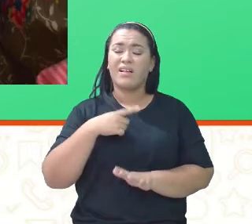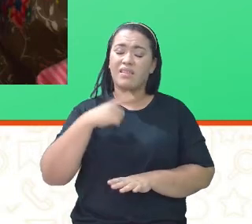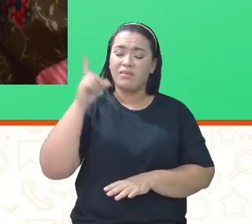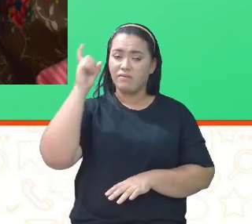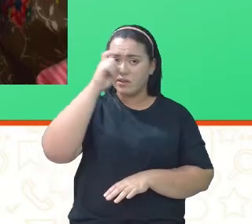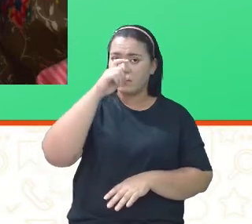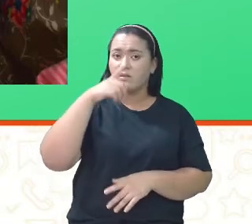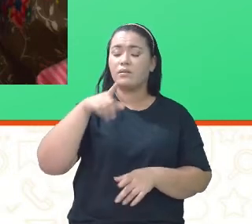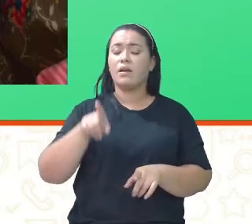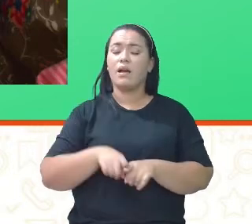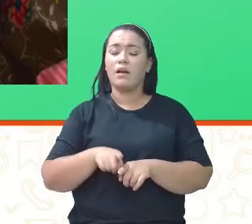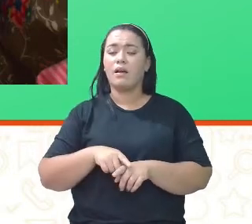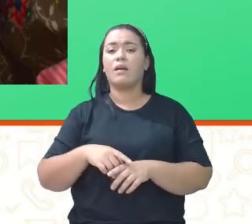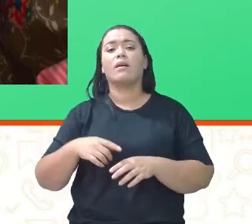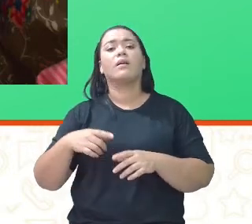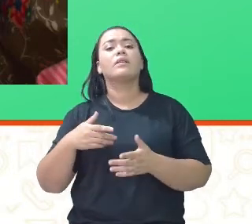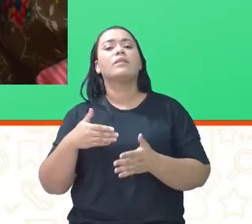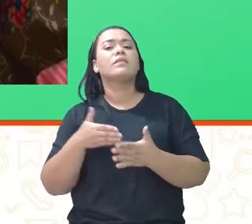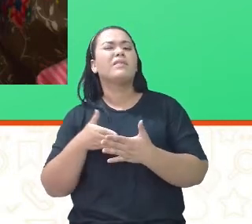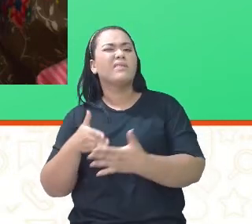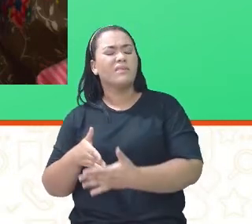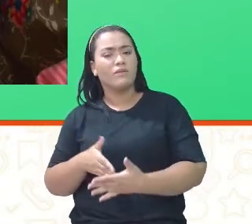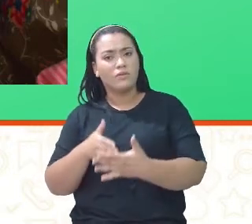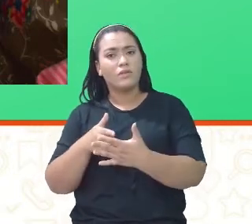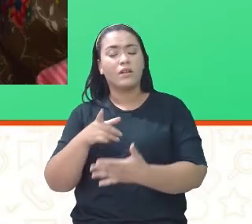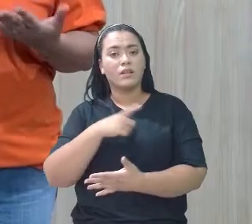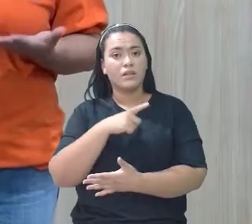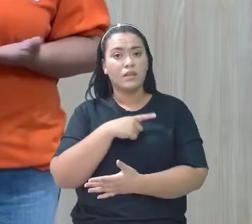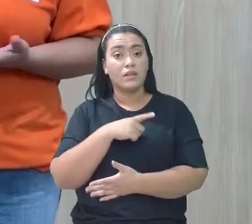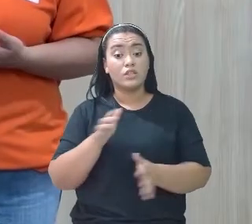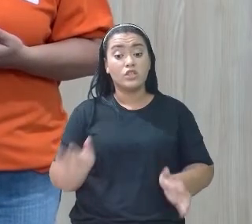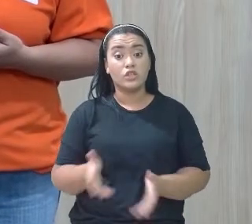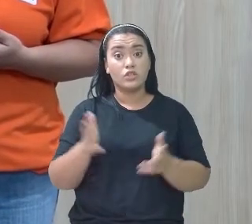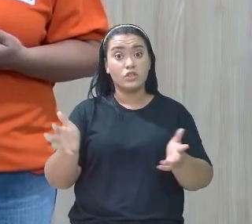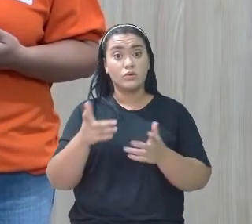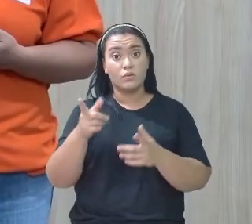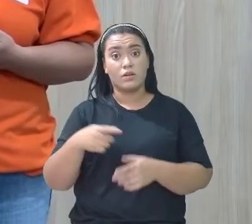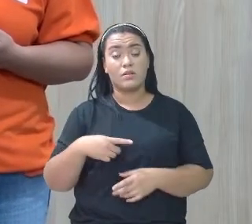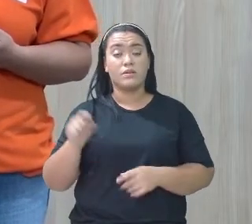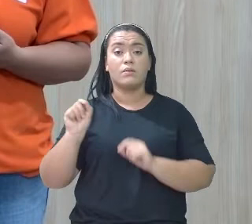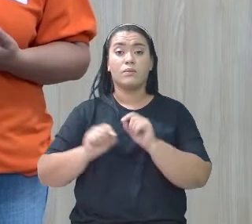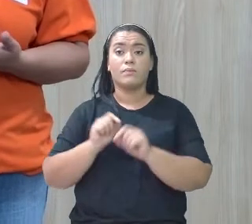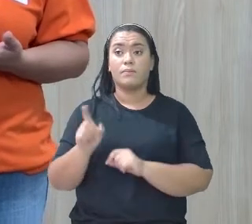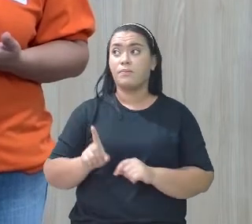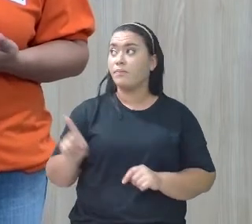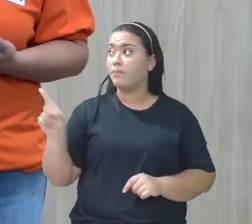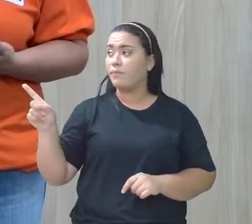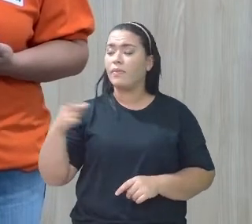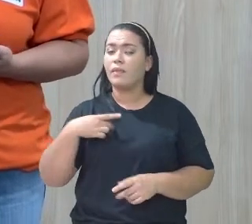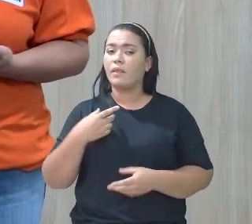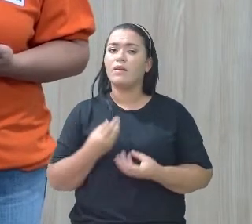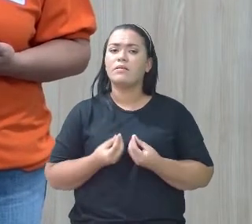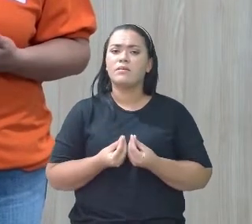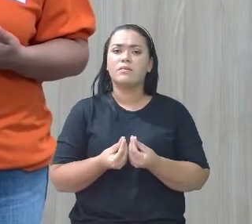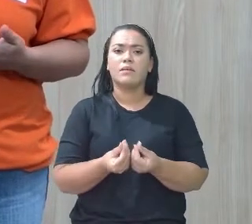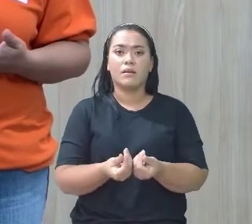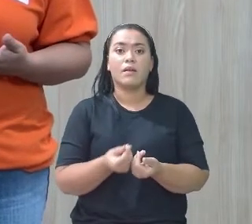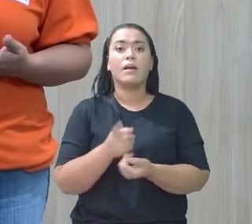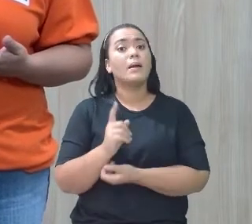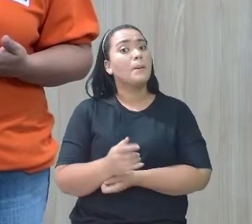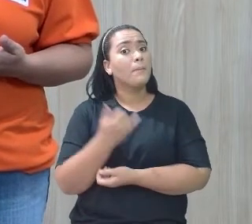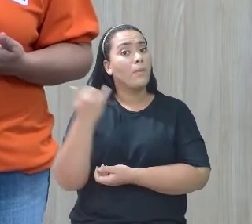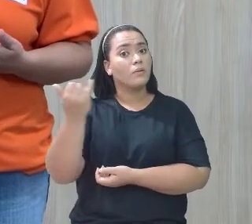motora como cognitiva. Então, como estimulação motora, essa estimulação sensorial,